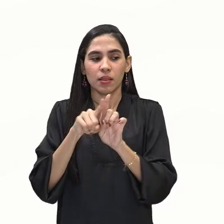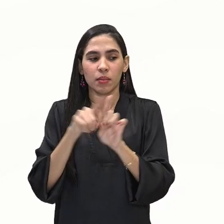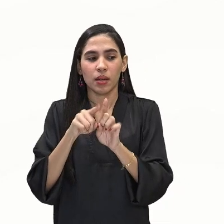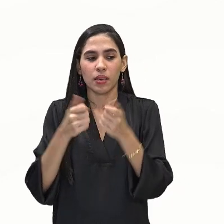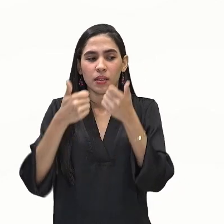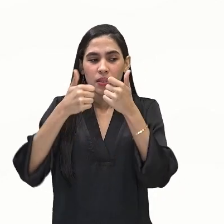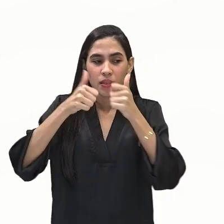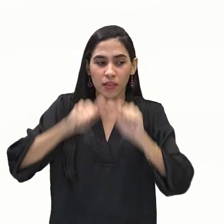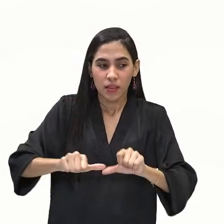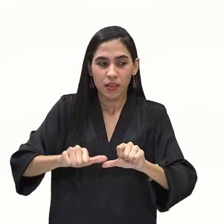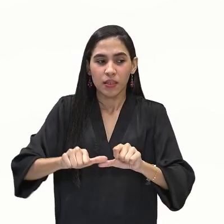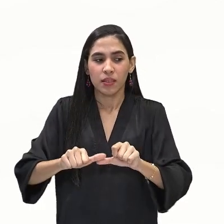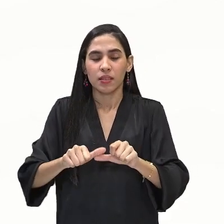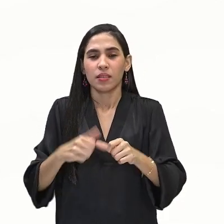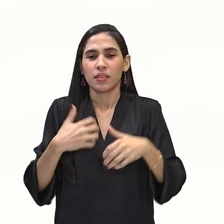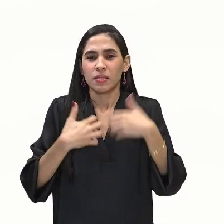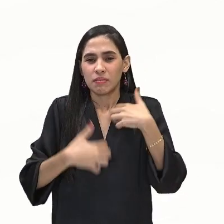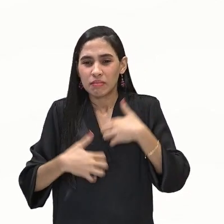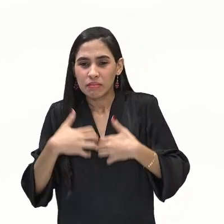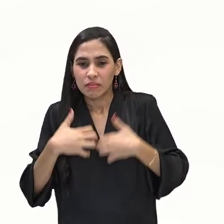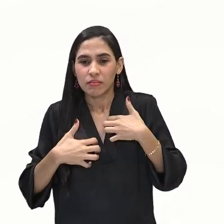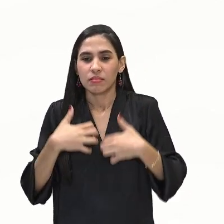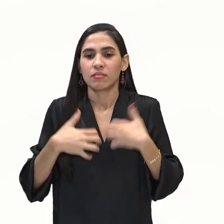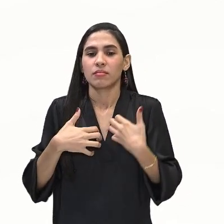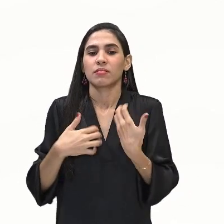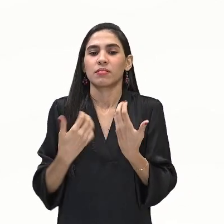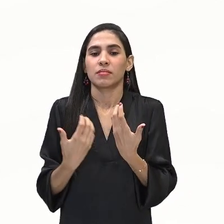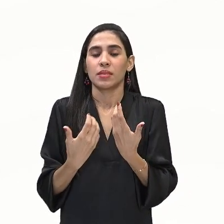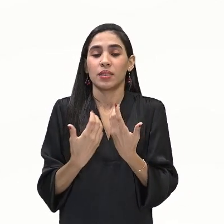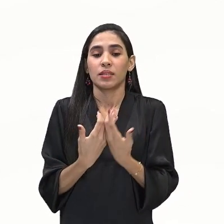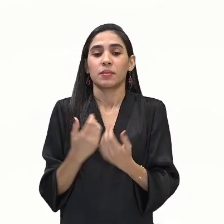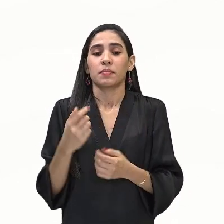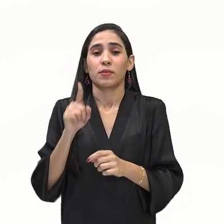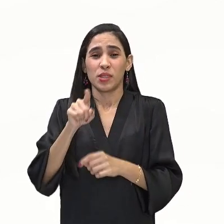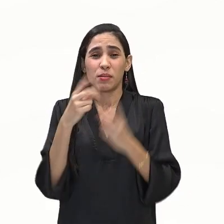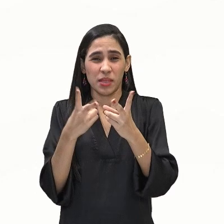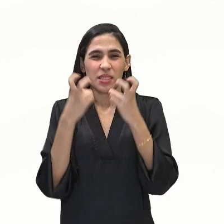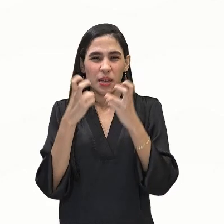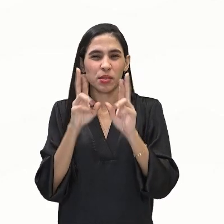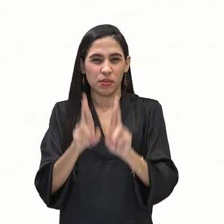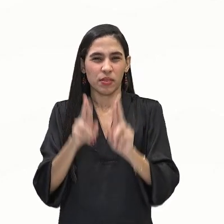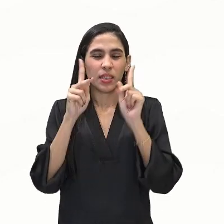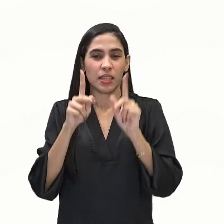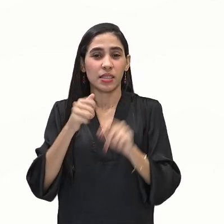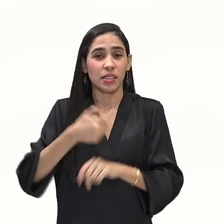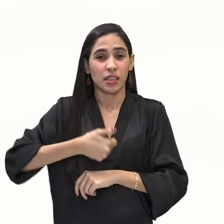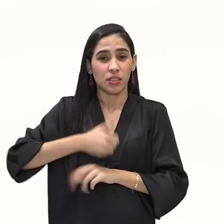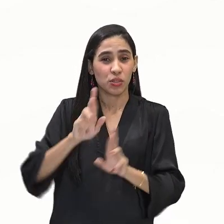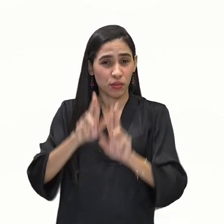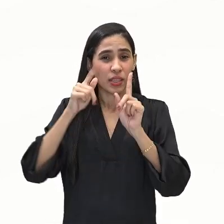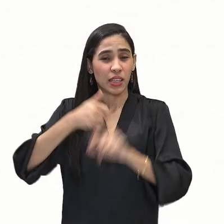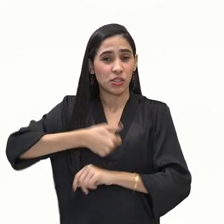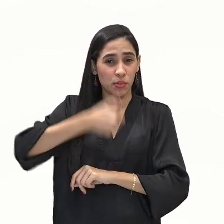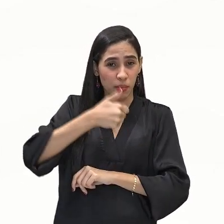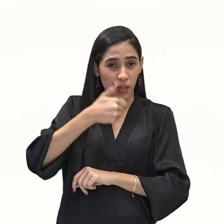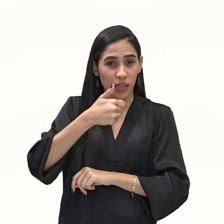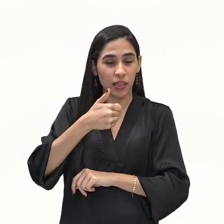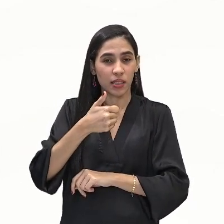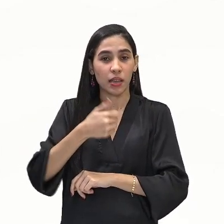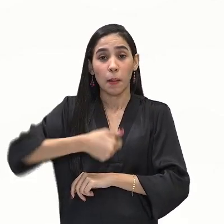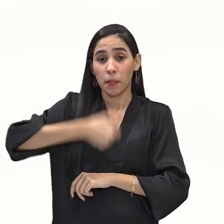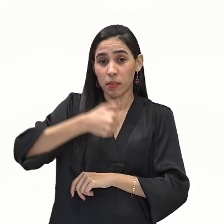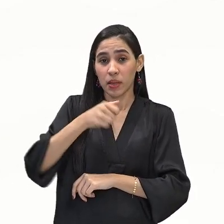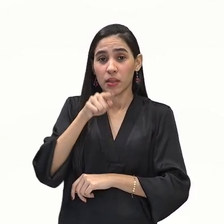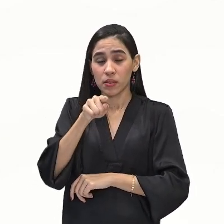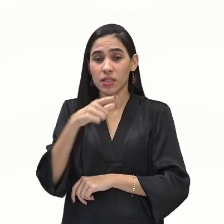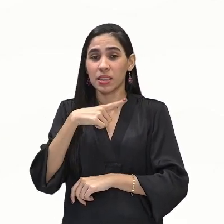pessimismo, desilusão. Veja que difere da primeira geração romântica. Lá na primeira você tem,